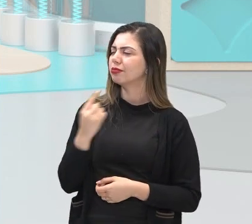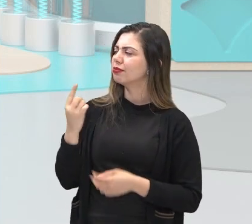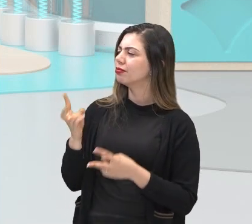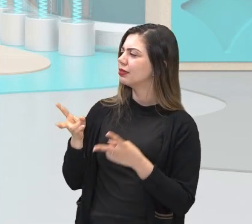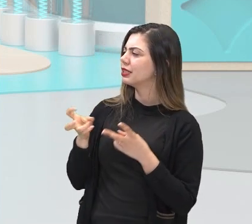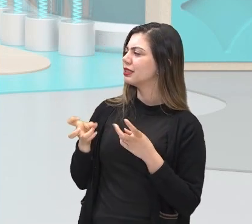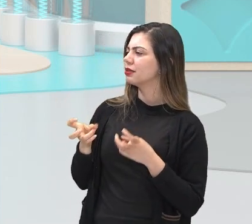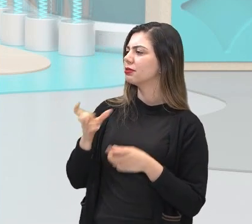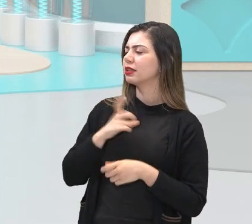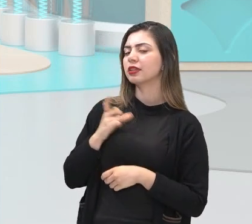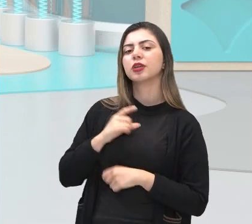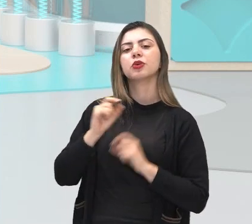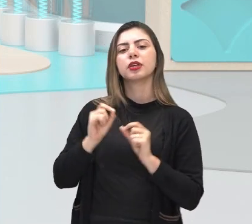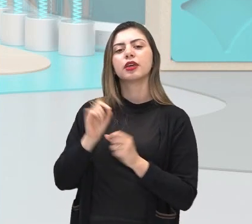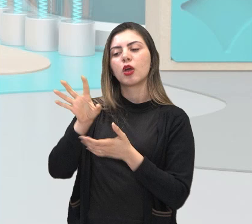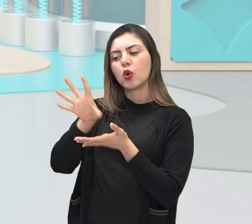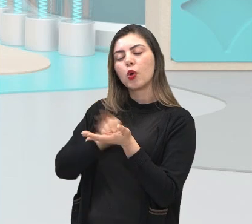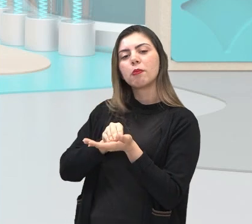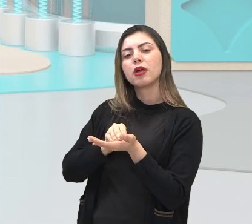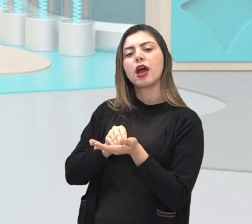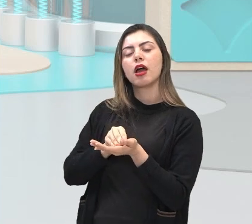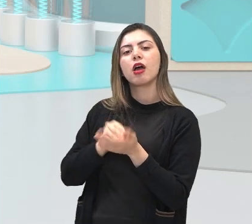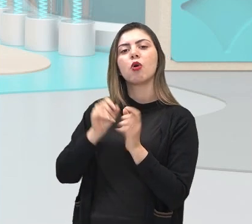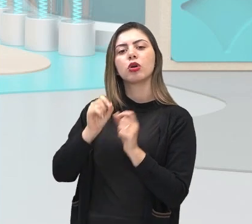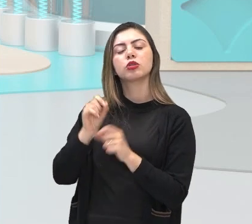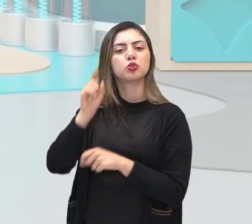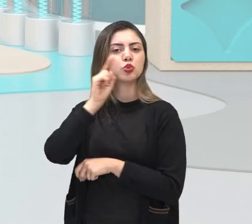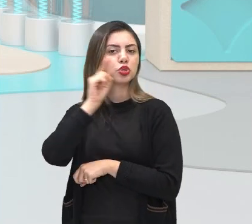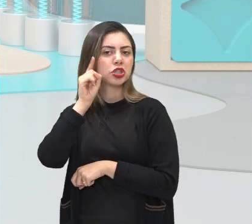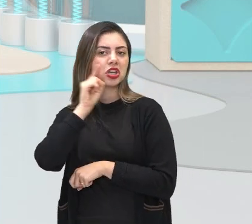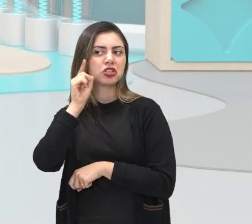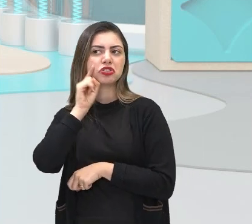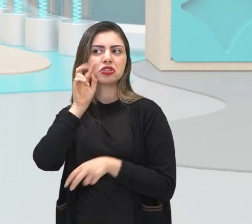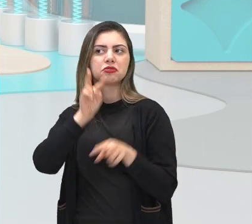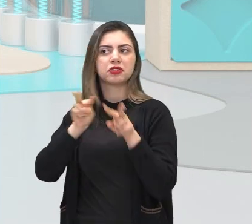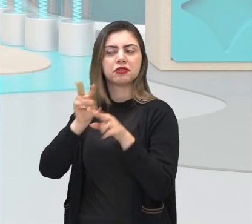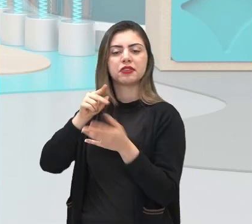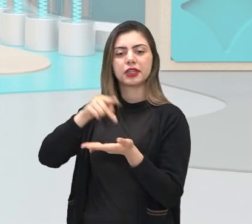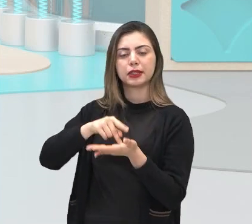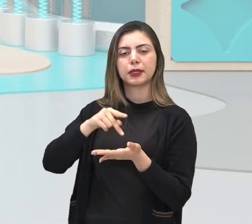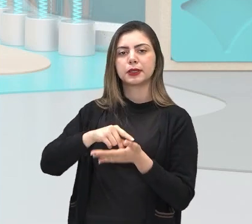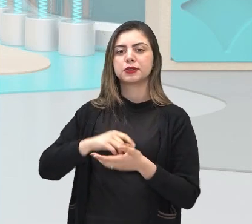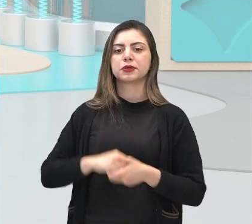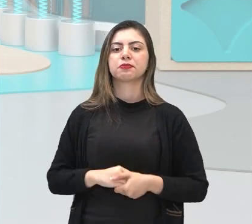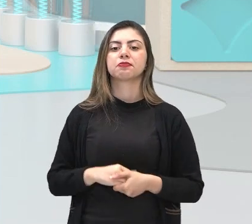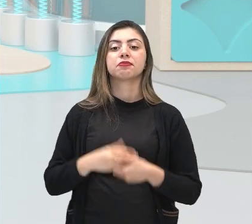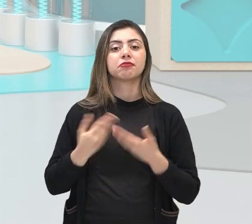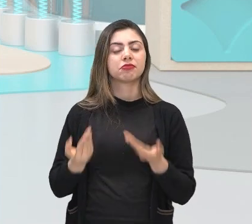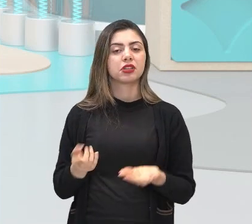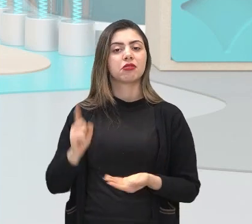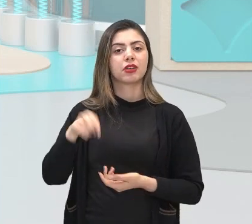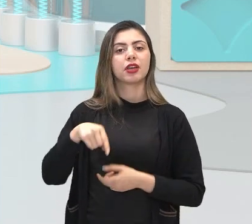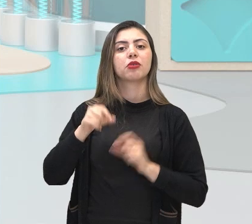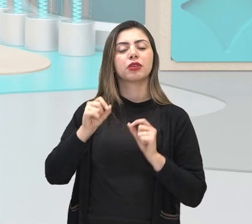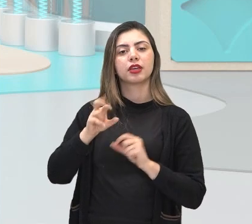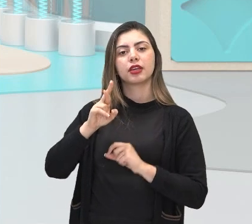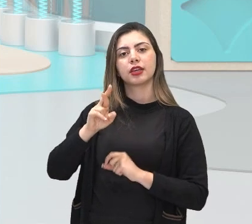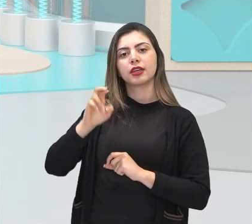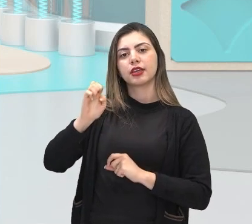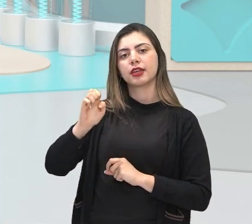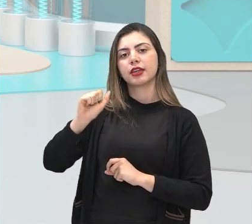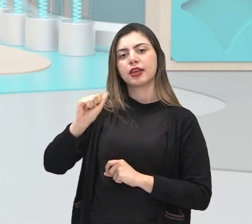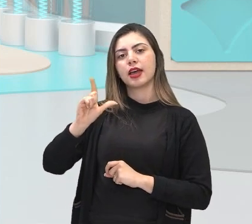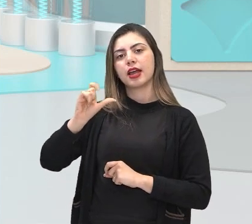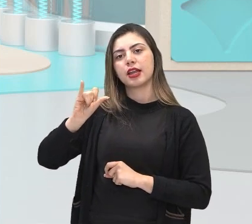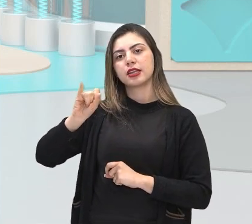uma cena cotidiana daí o termo sempre eu sempre reforço que quando a gente fala Realismo Vamos tentar fazer uma relação